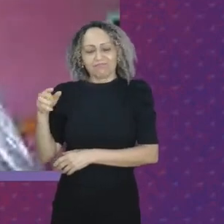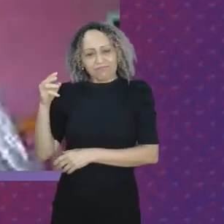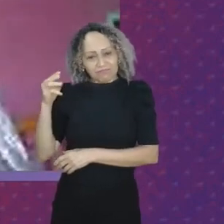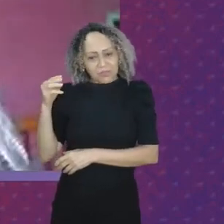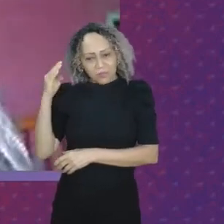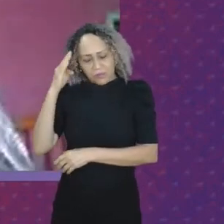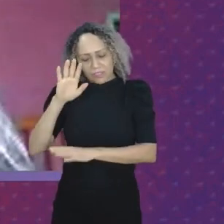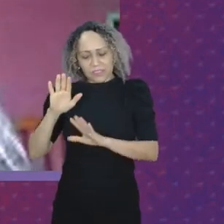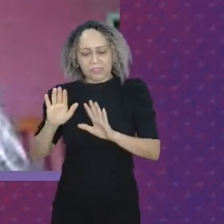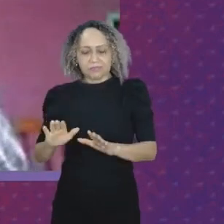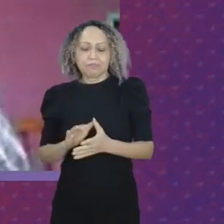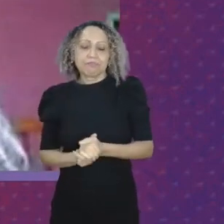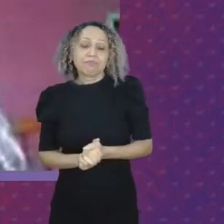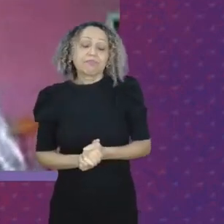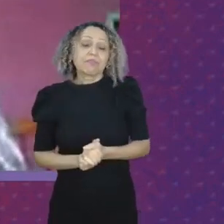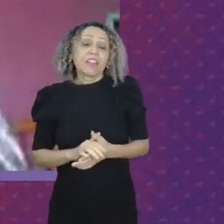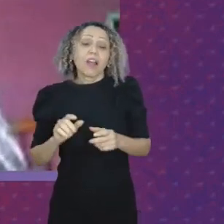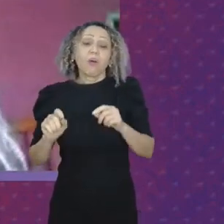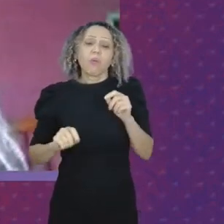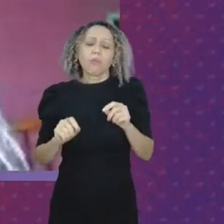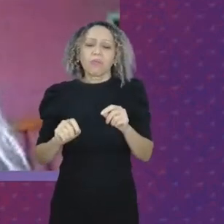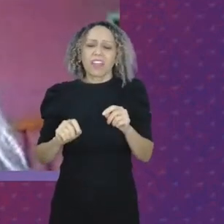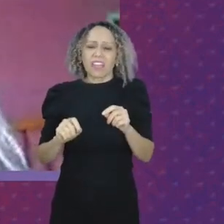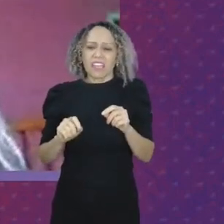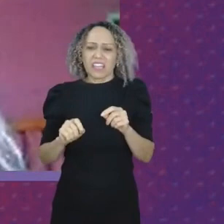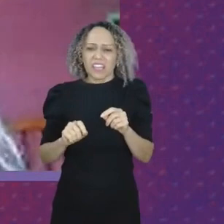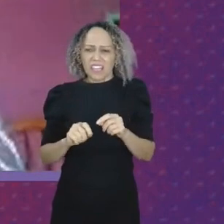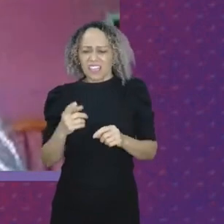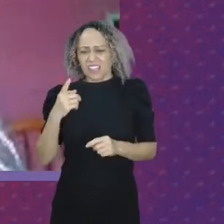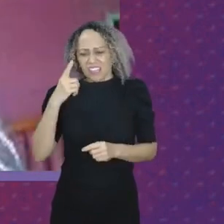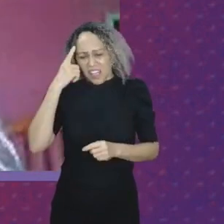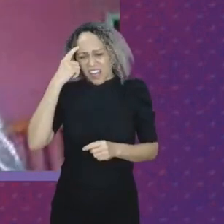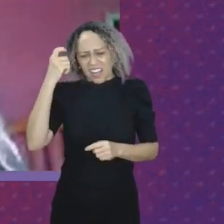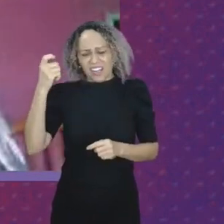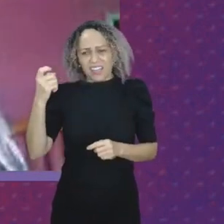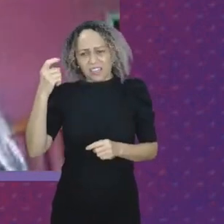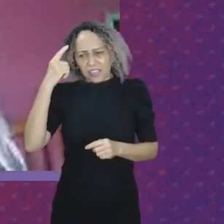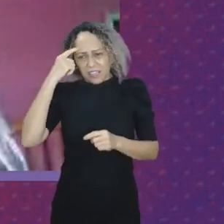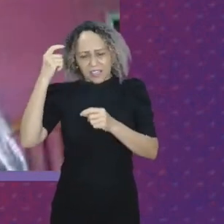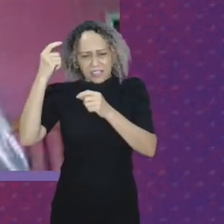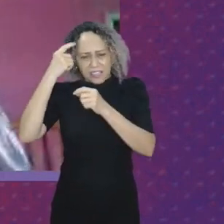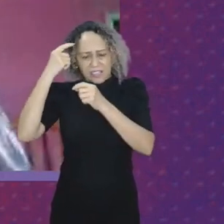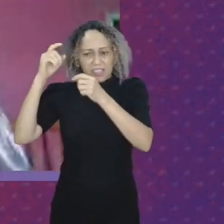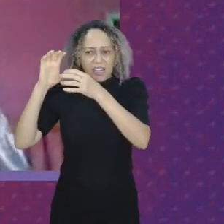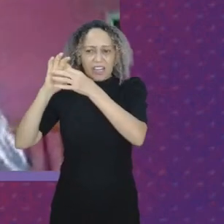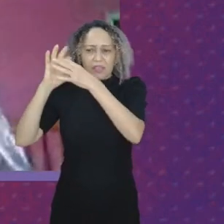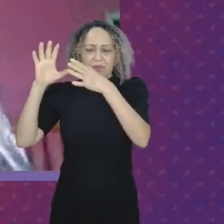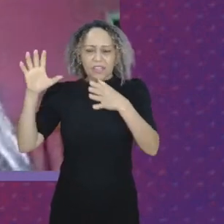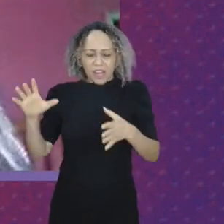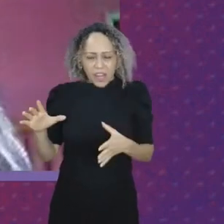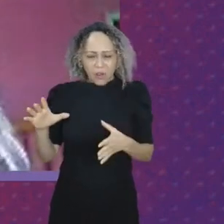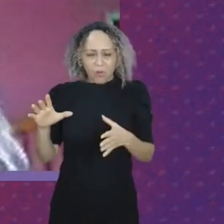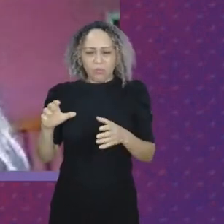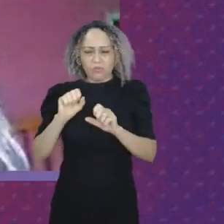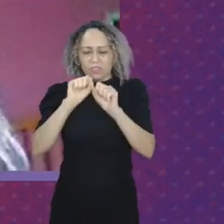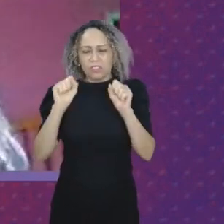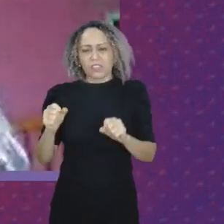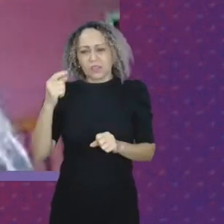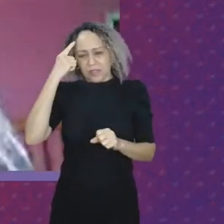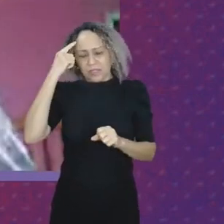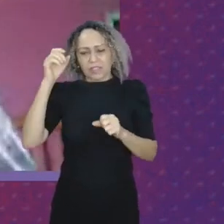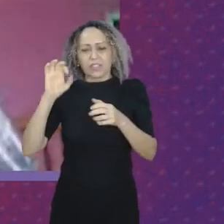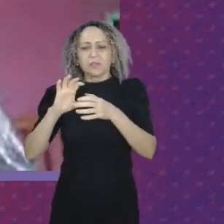neoliberal, ele está na sociedade e isso vai ser encampado de forma maior ou menor, com mais ênfase ou